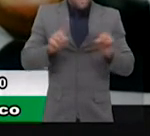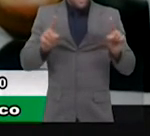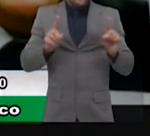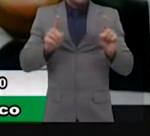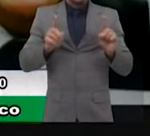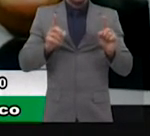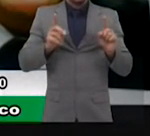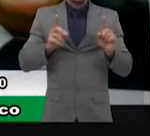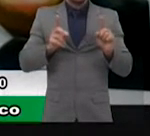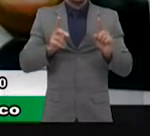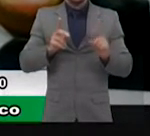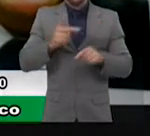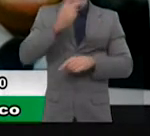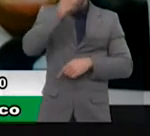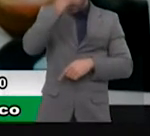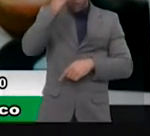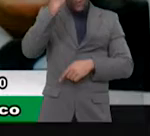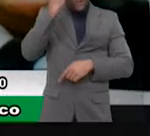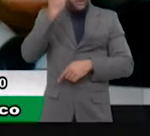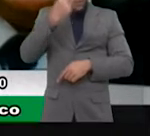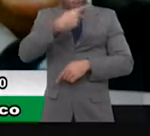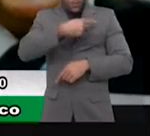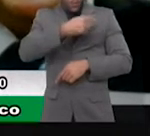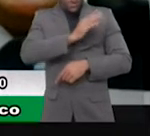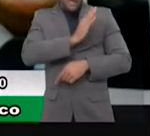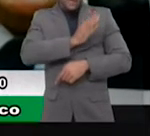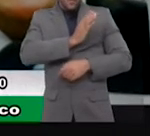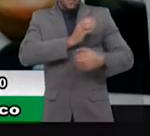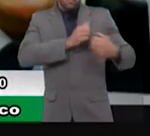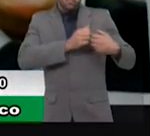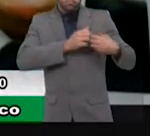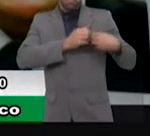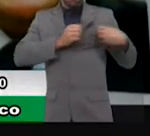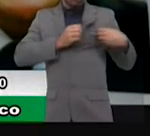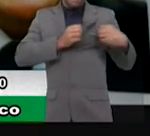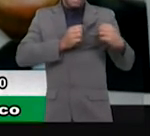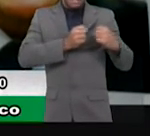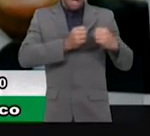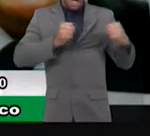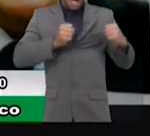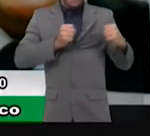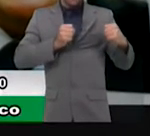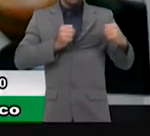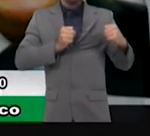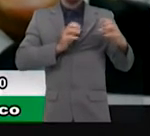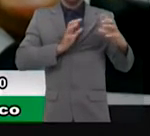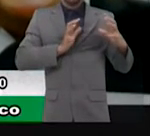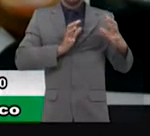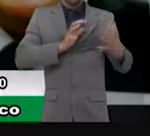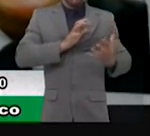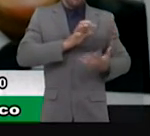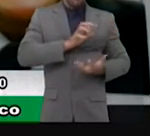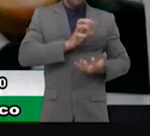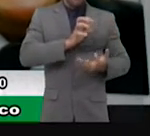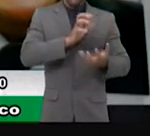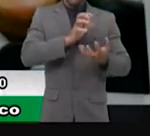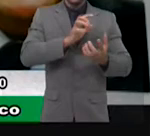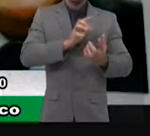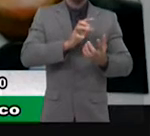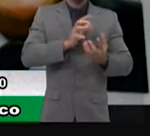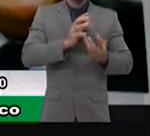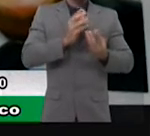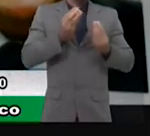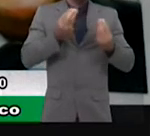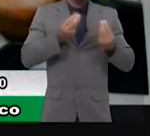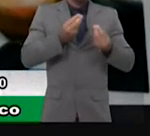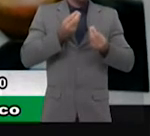assim que tinha um coração enorme, enorme. Falta palavras aqui, presidente, eu